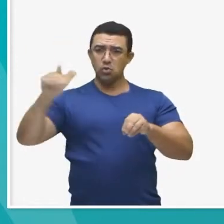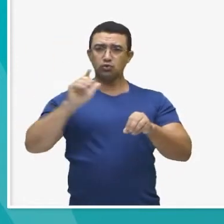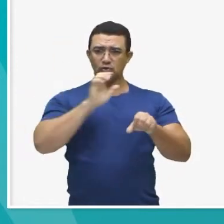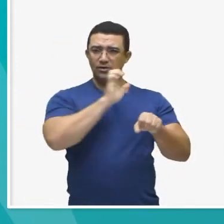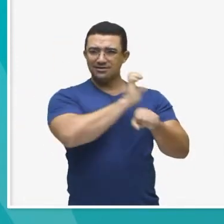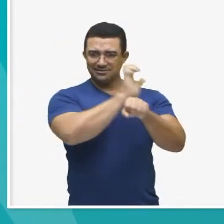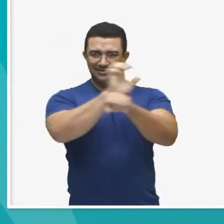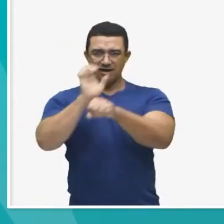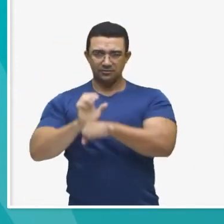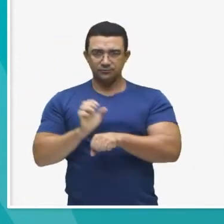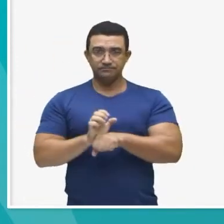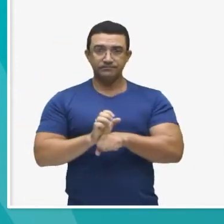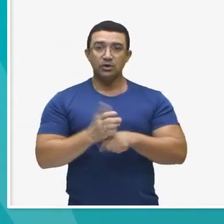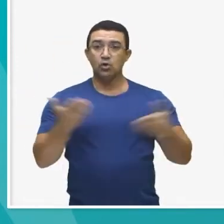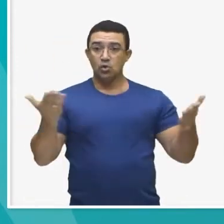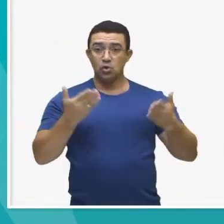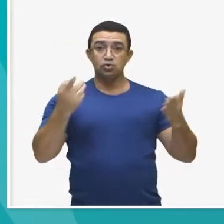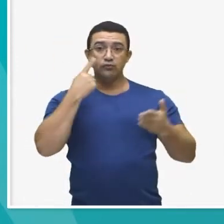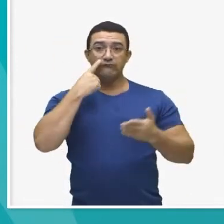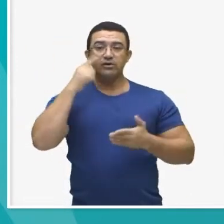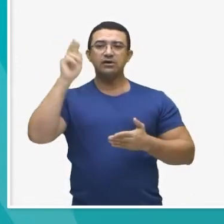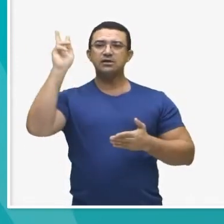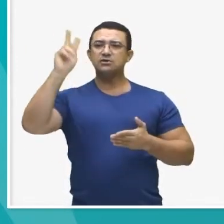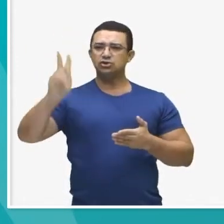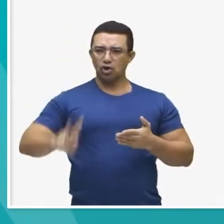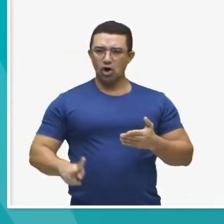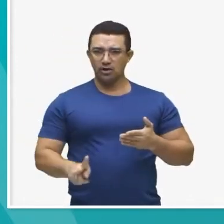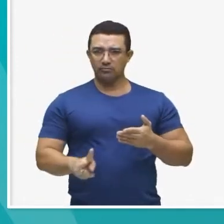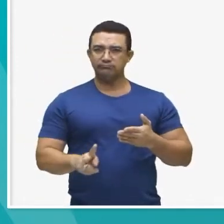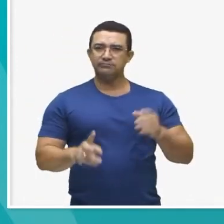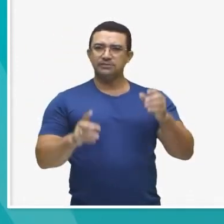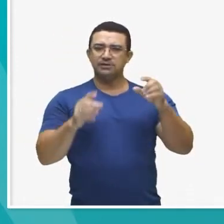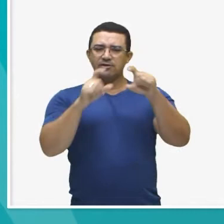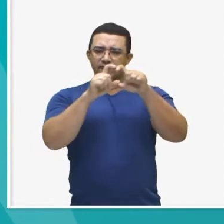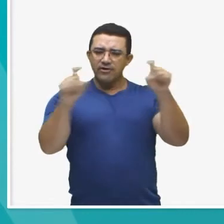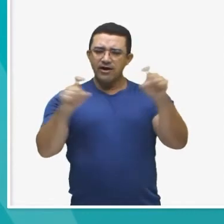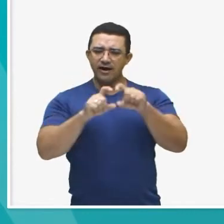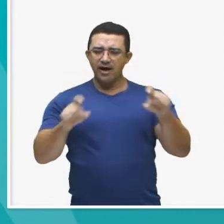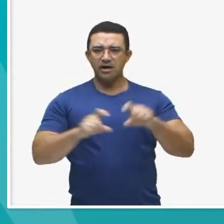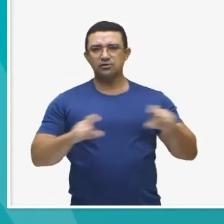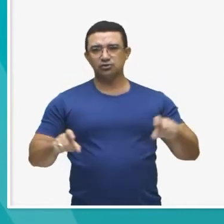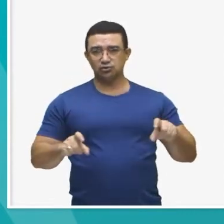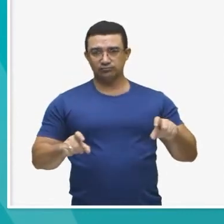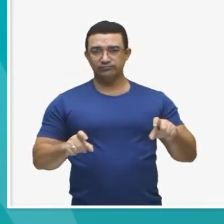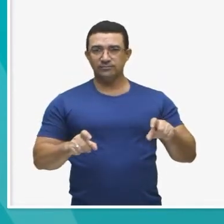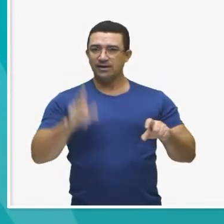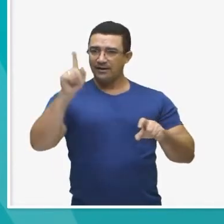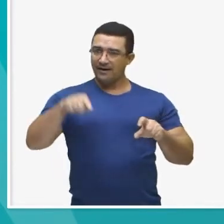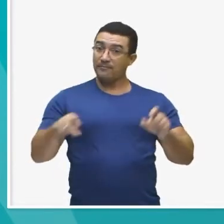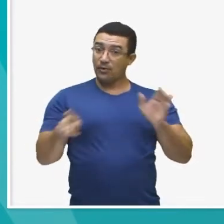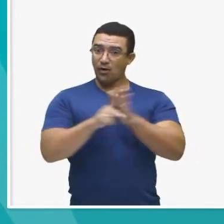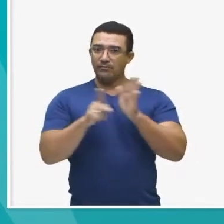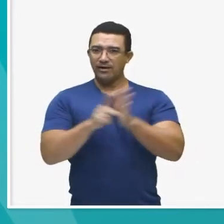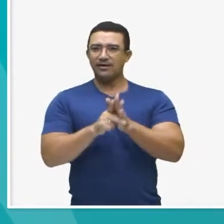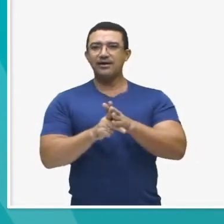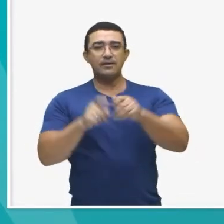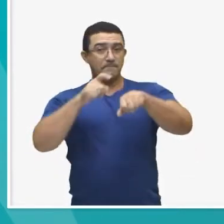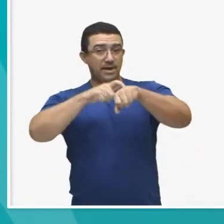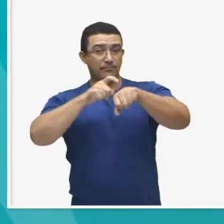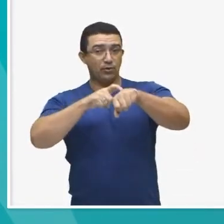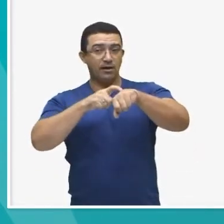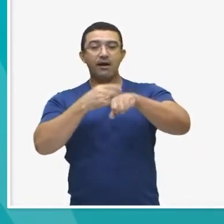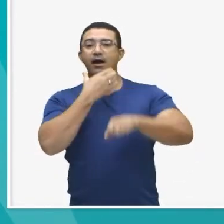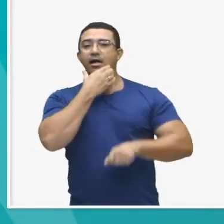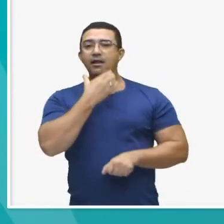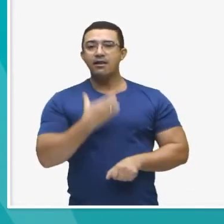história escrita em versos, que foi assim escrita para ser encenada durante o Natal e que